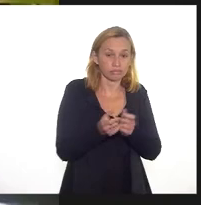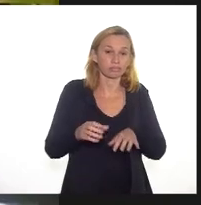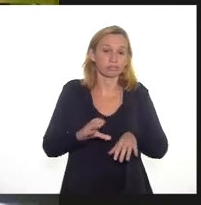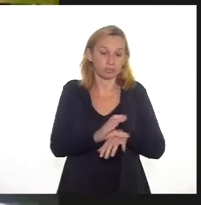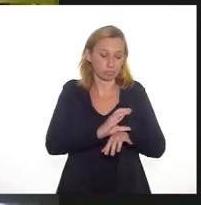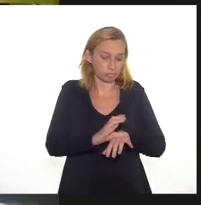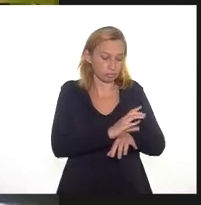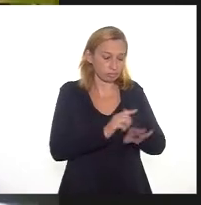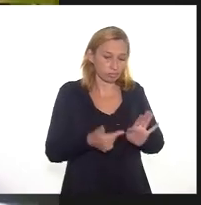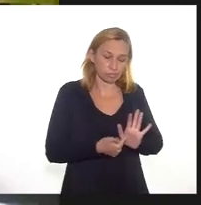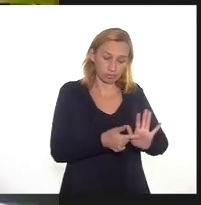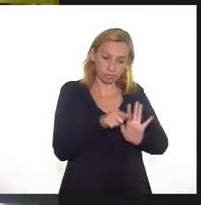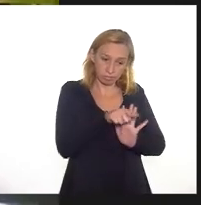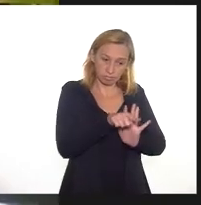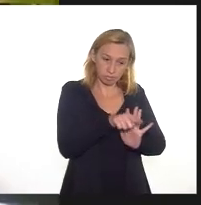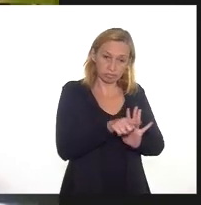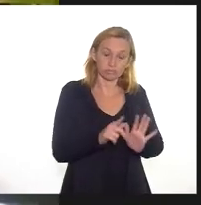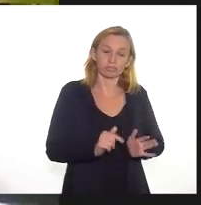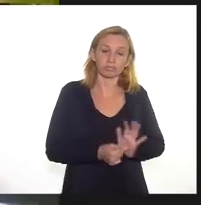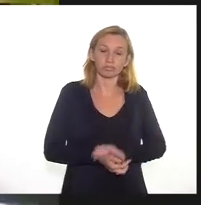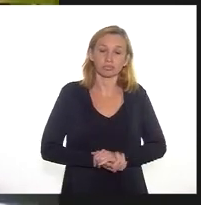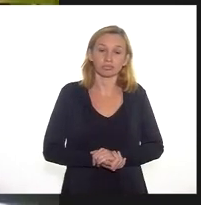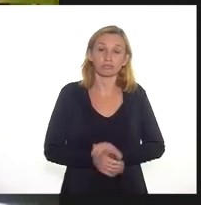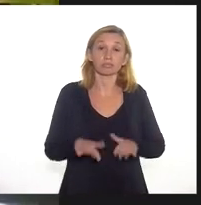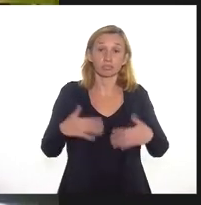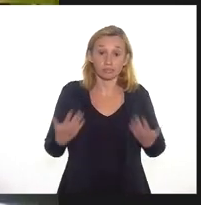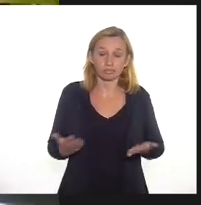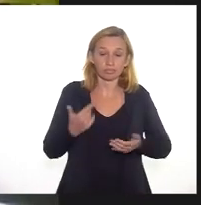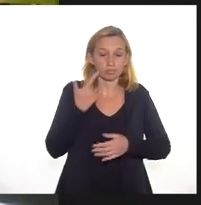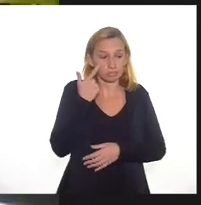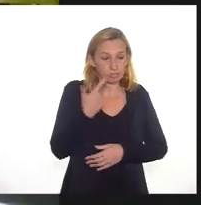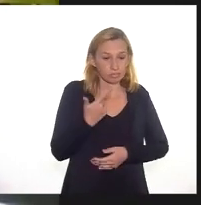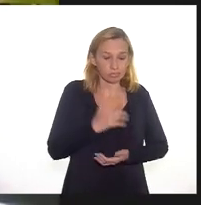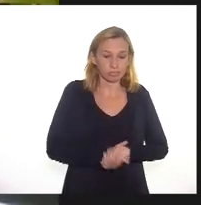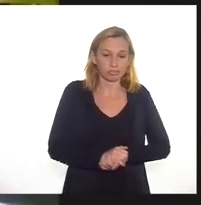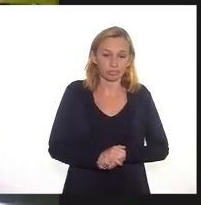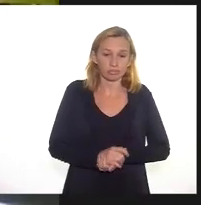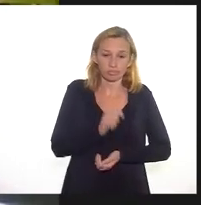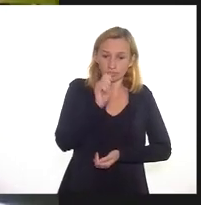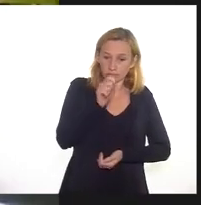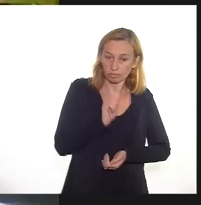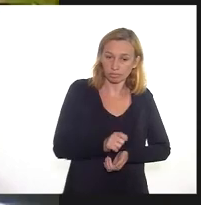Constituição brasileira. Então, quando vemos